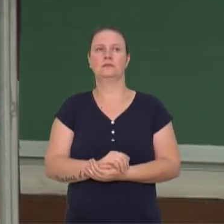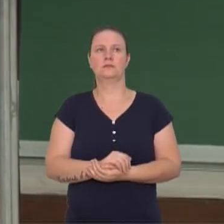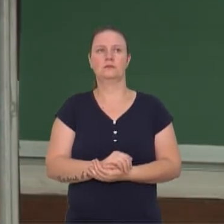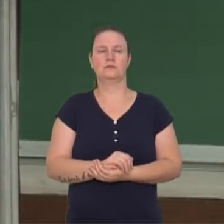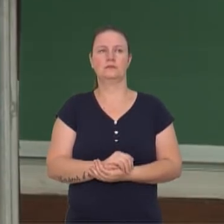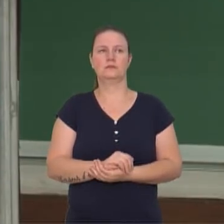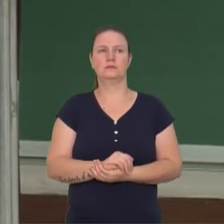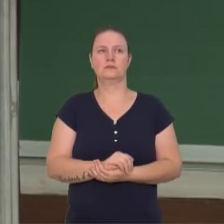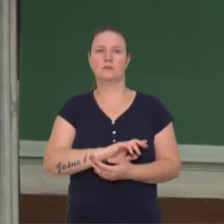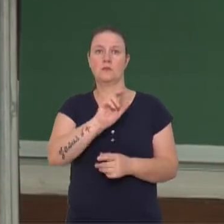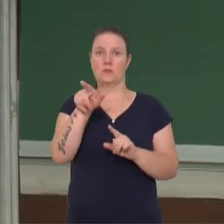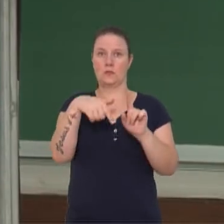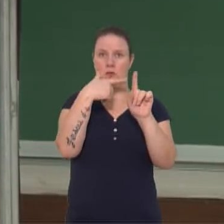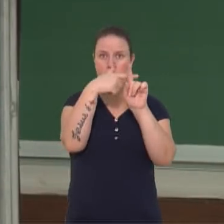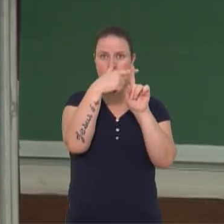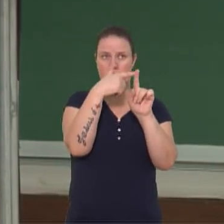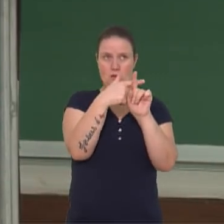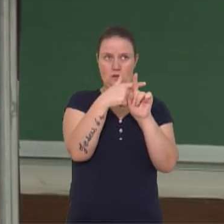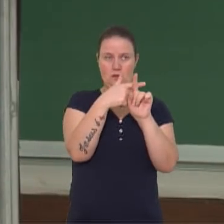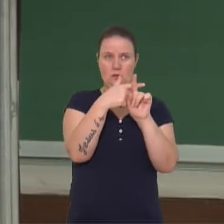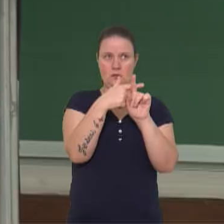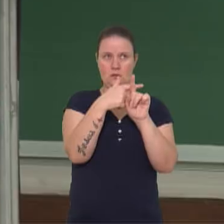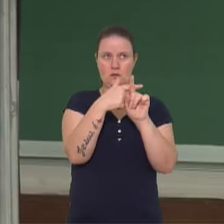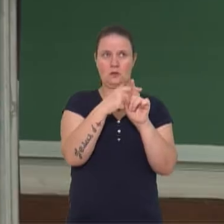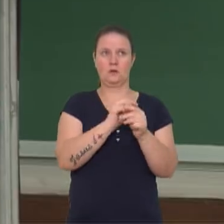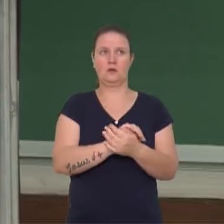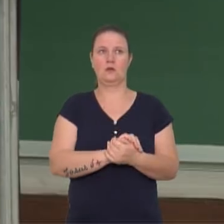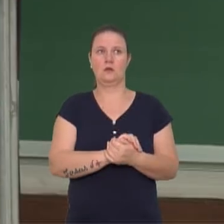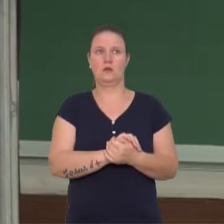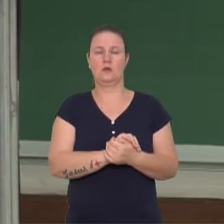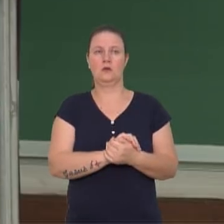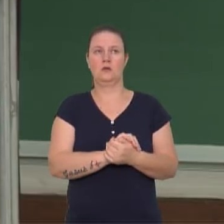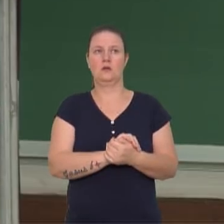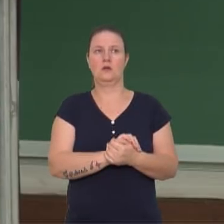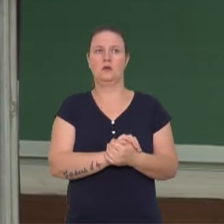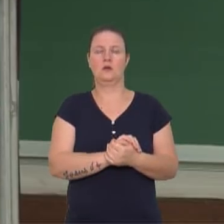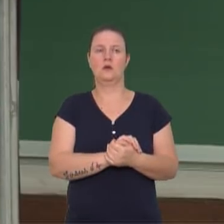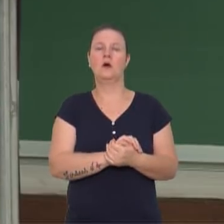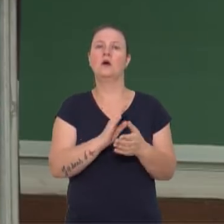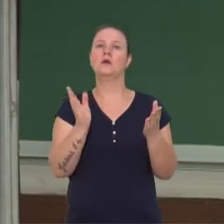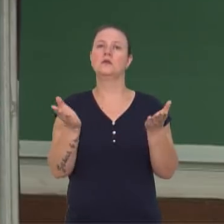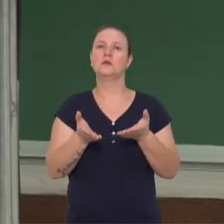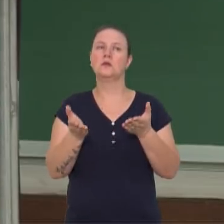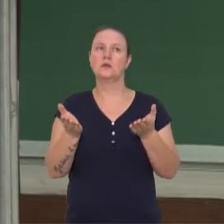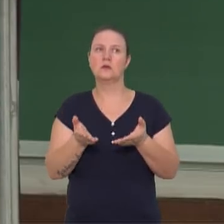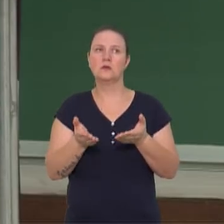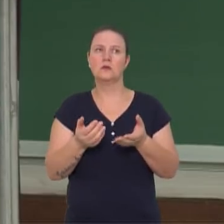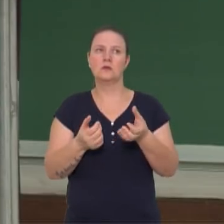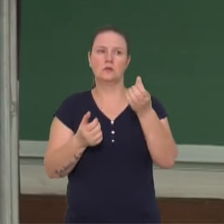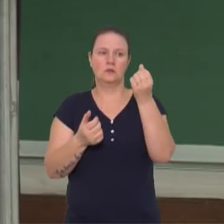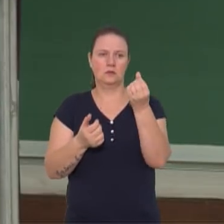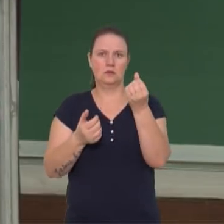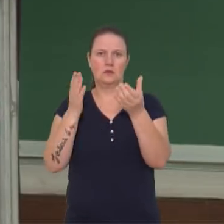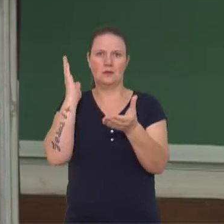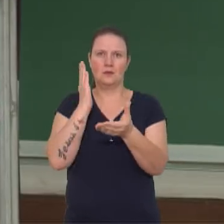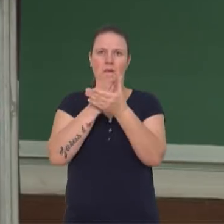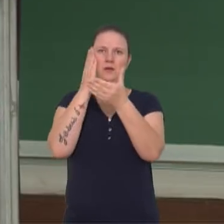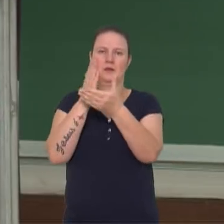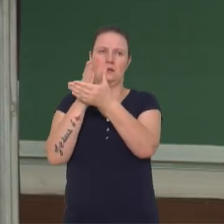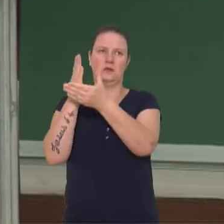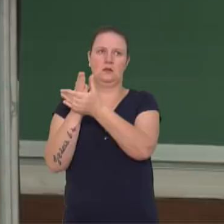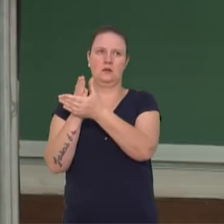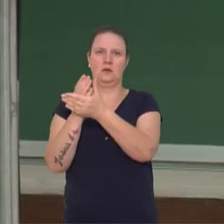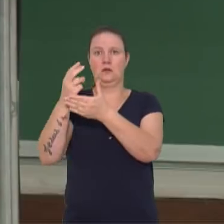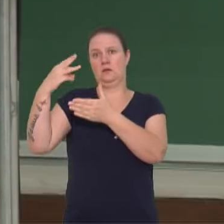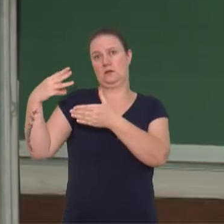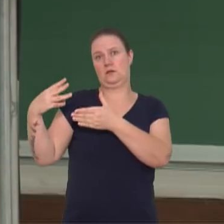366 com mais, né? Se eu pegar os 61 vezes 6, 366. Se eu pegar 6 metades, 3